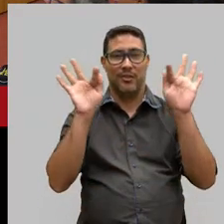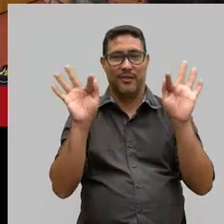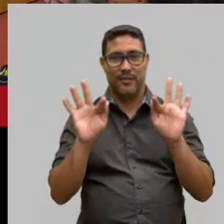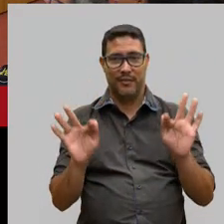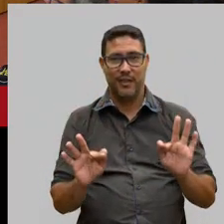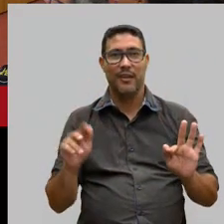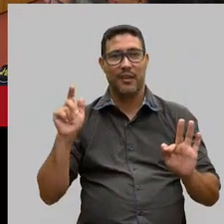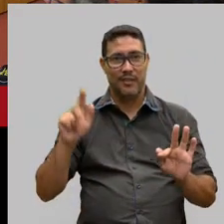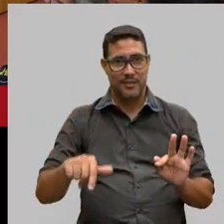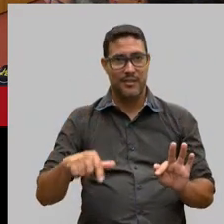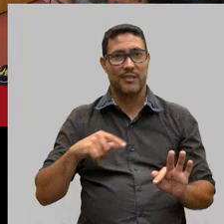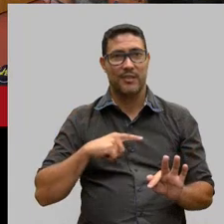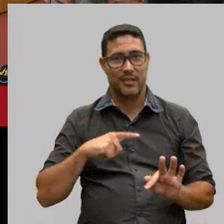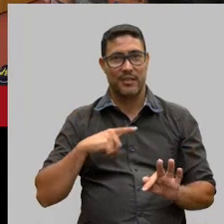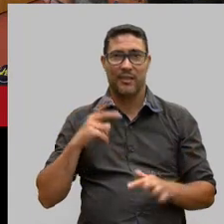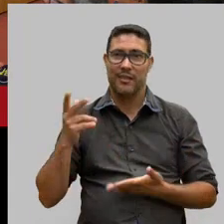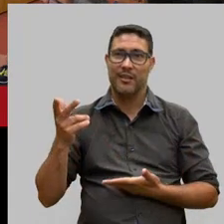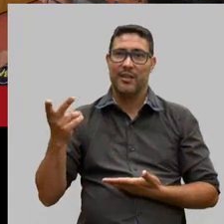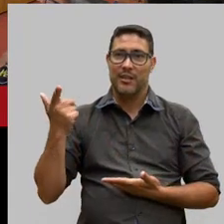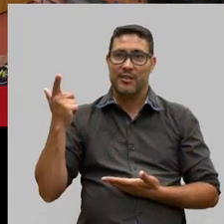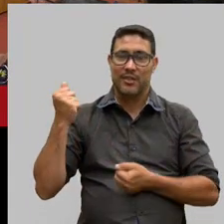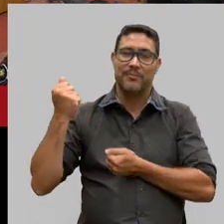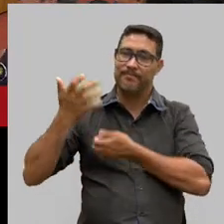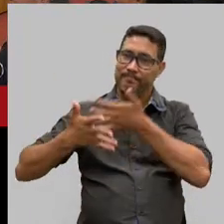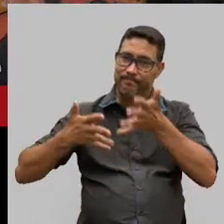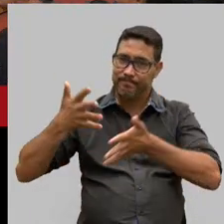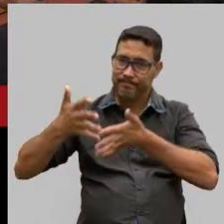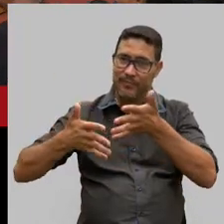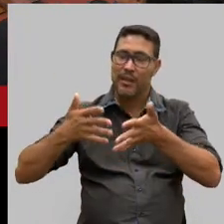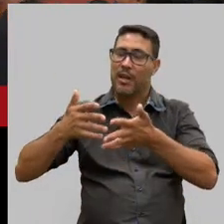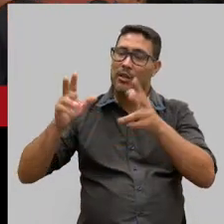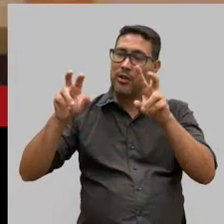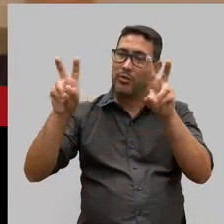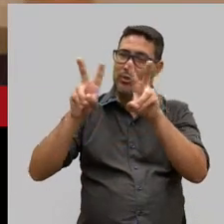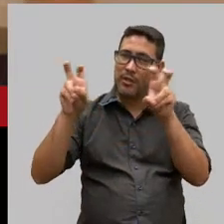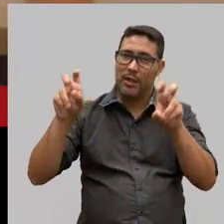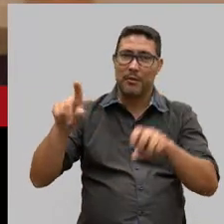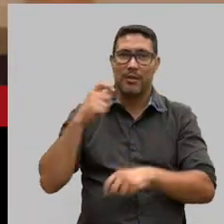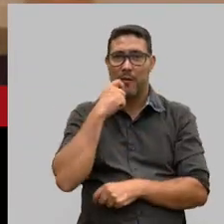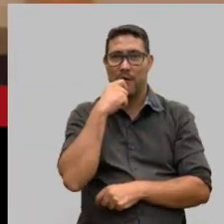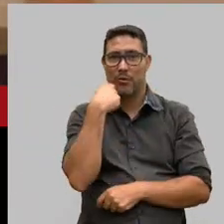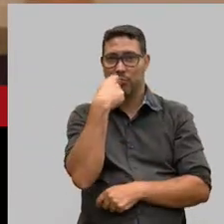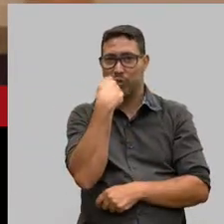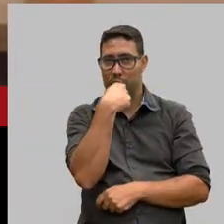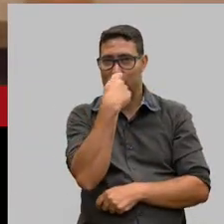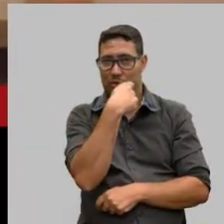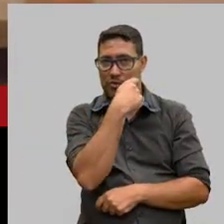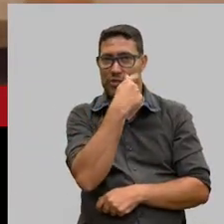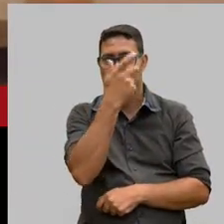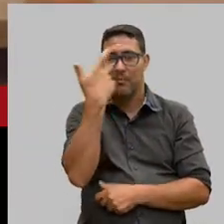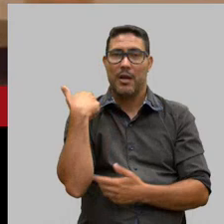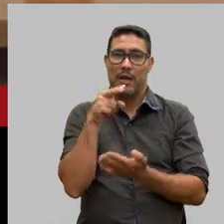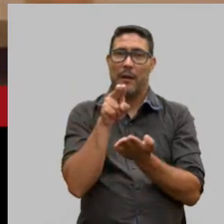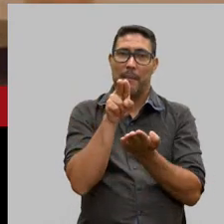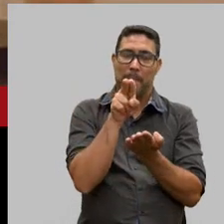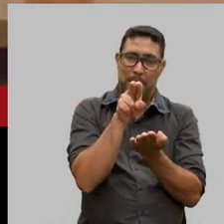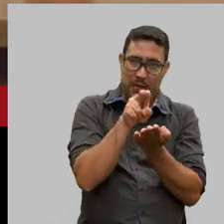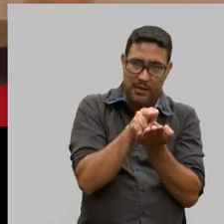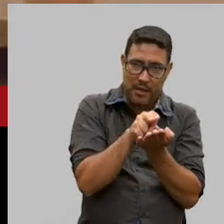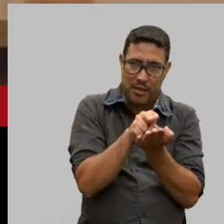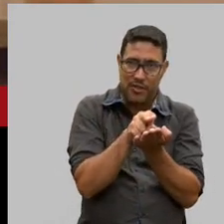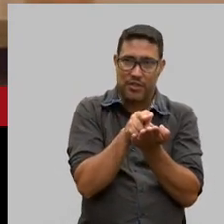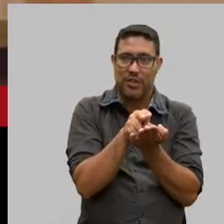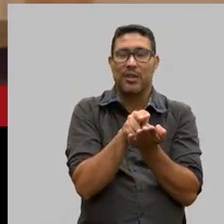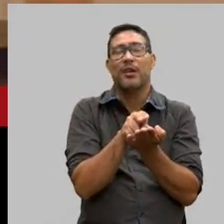ter esse poder de fala trazer para vocês né o tema da odontologia para os pacientes com autismo agradeço